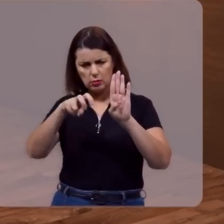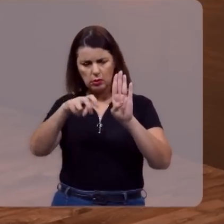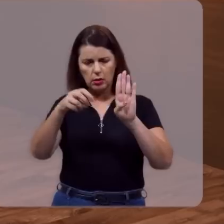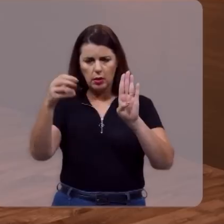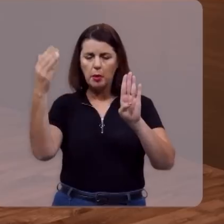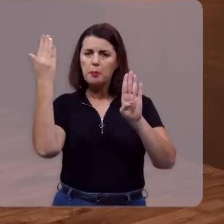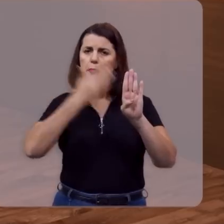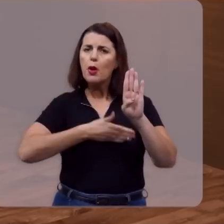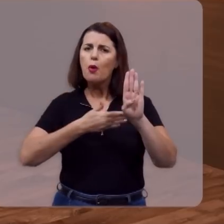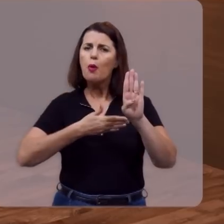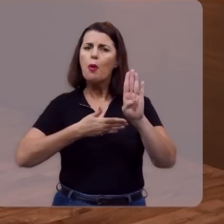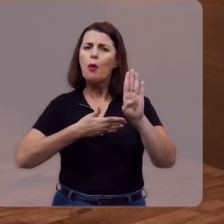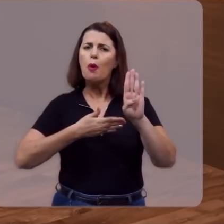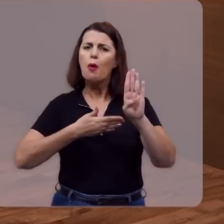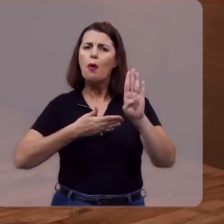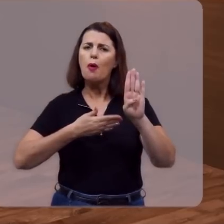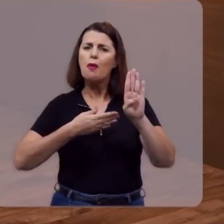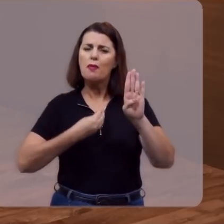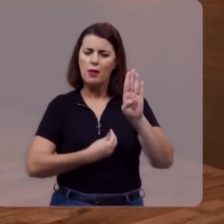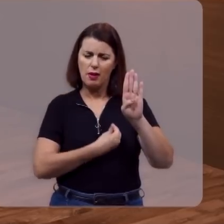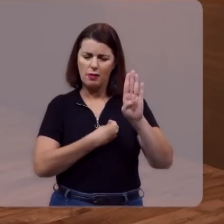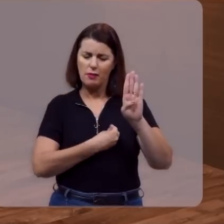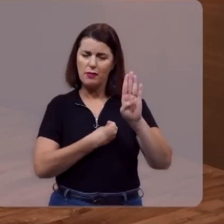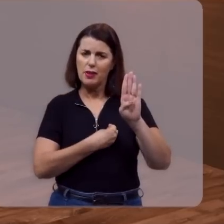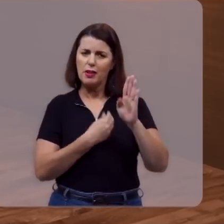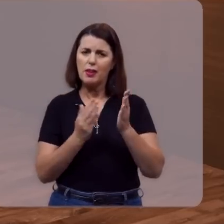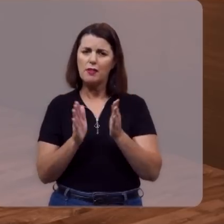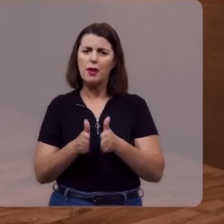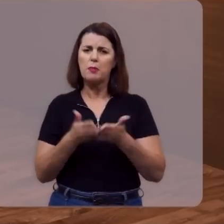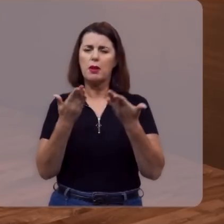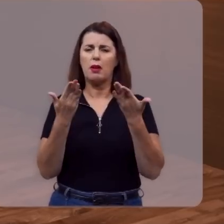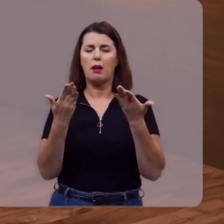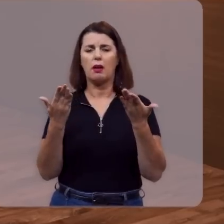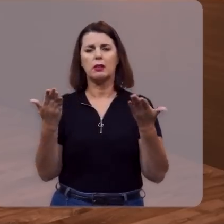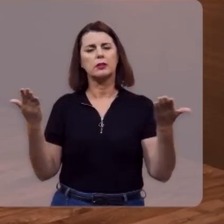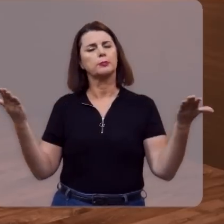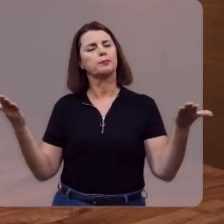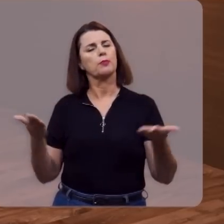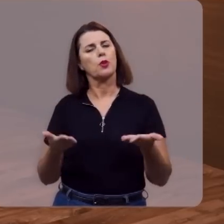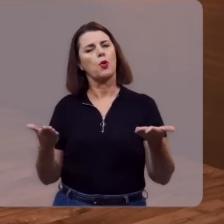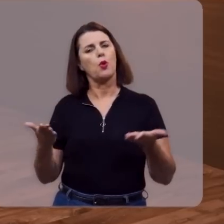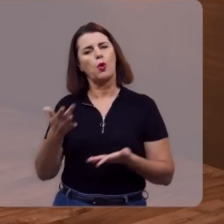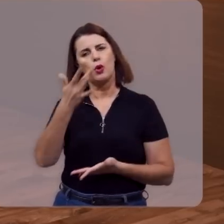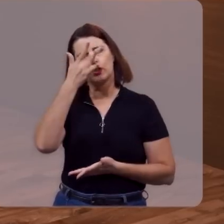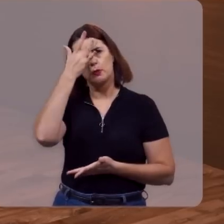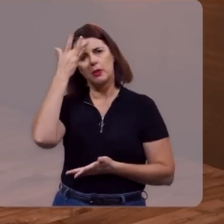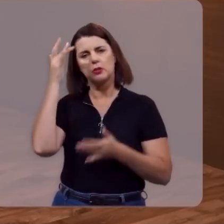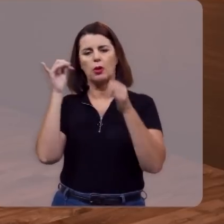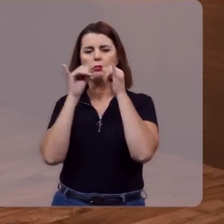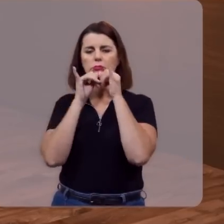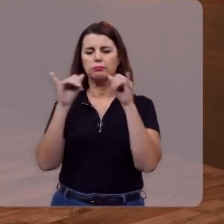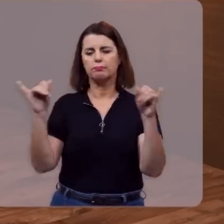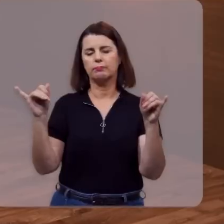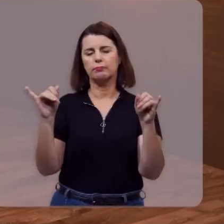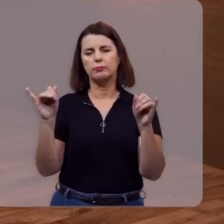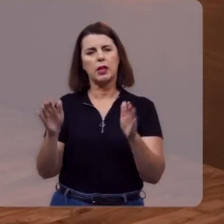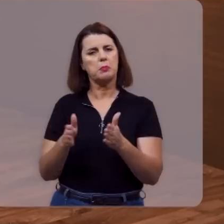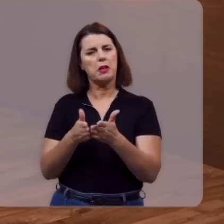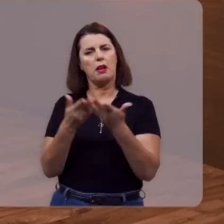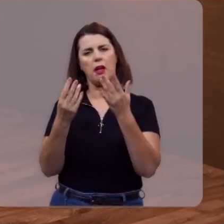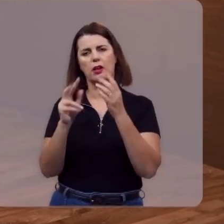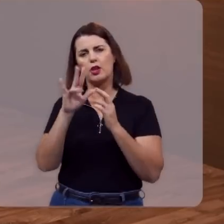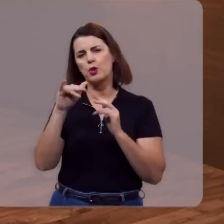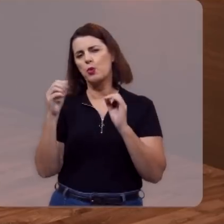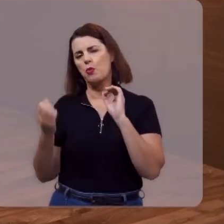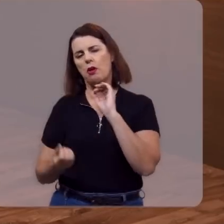mãos. Hoje, infelizmente, algumas pessoas fazem propaganda de milagres que nunca